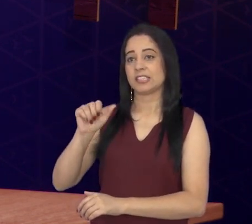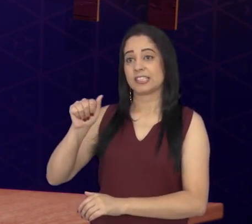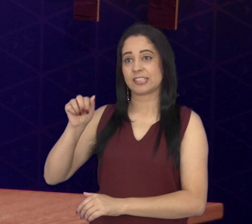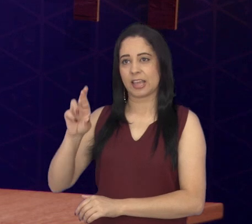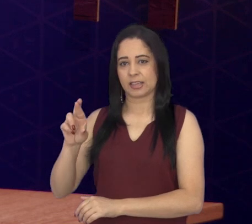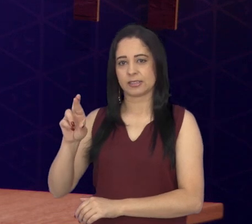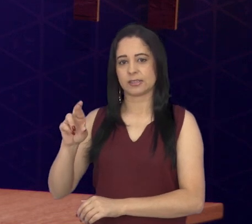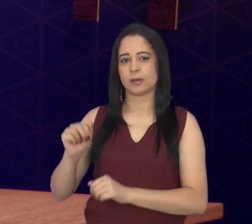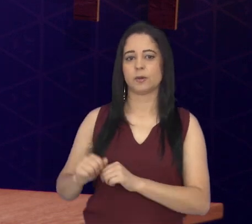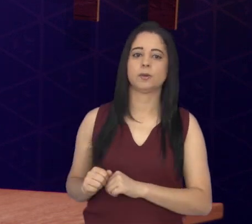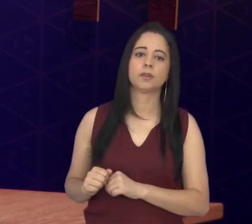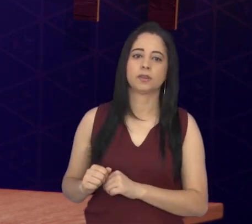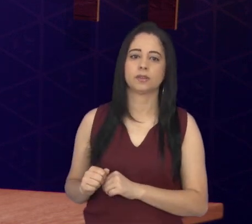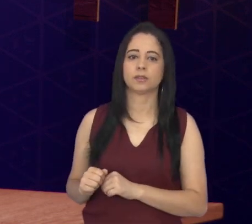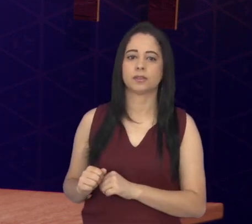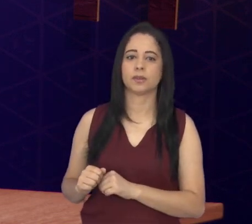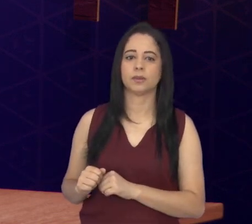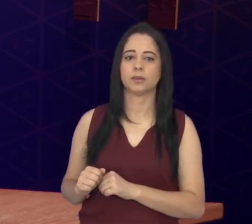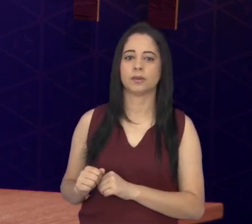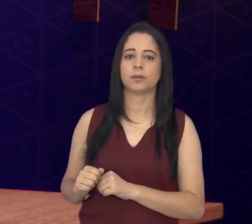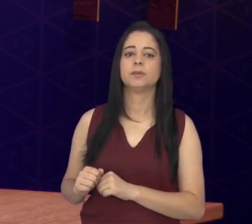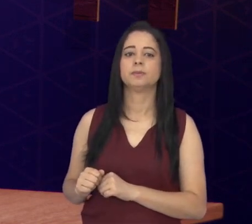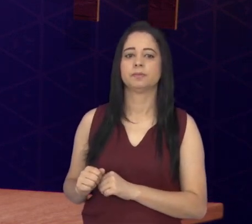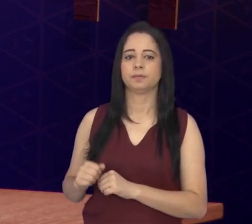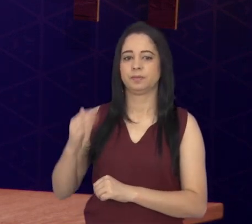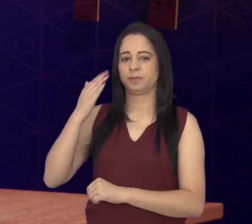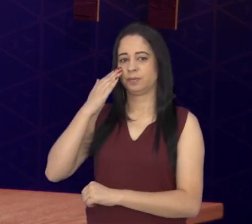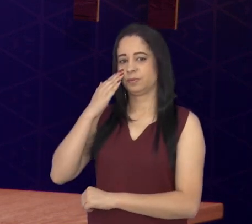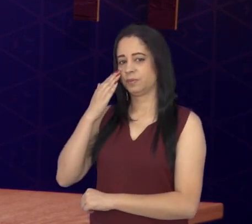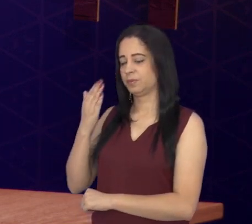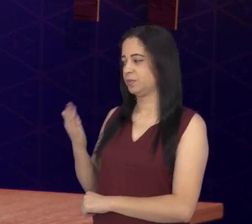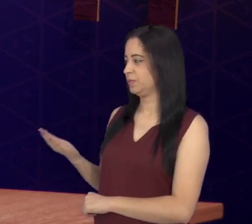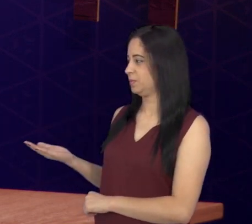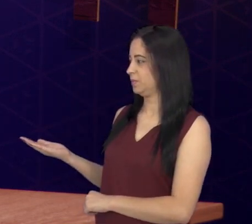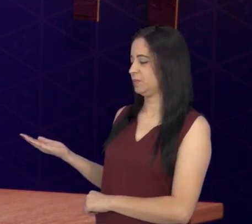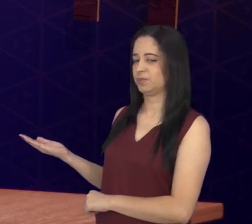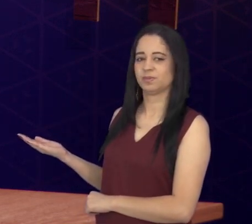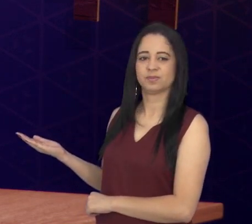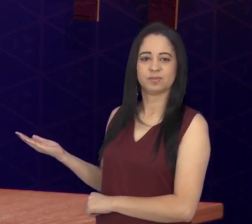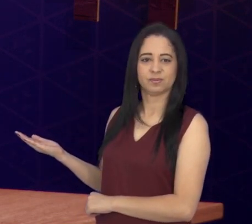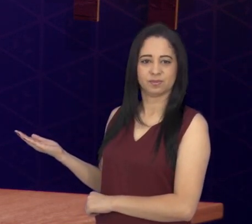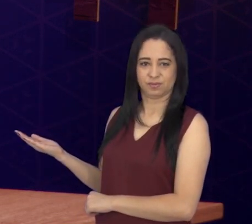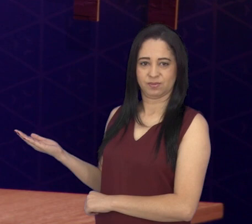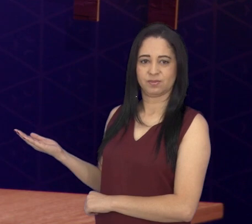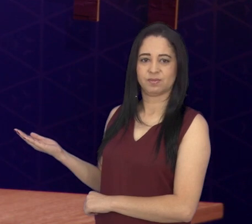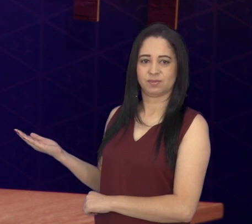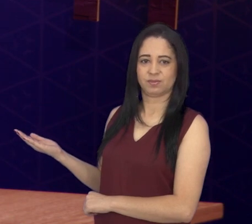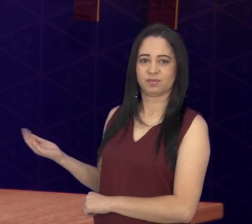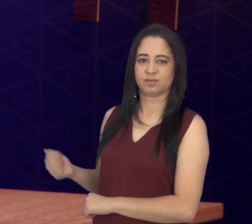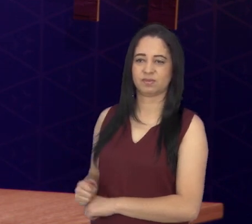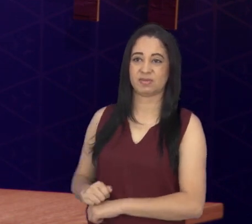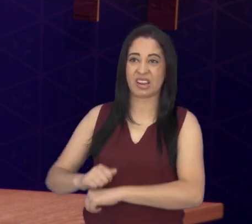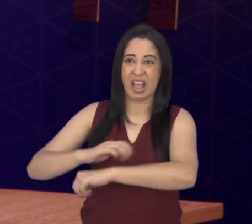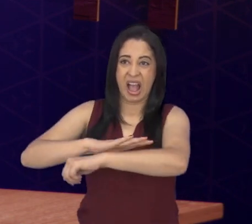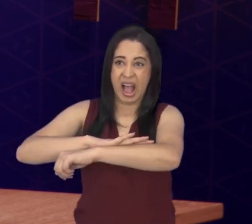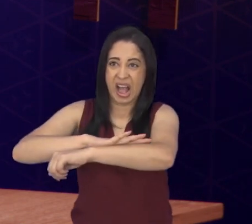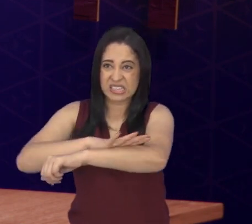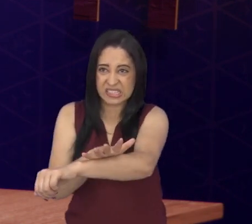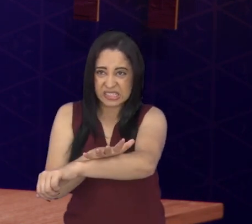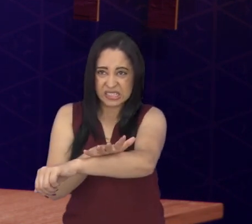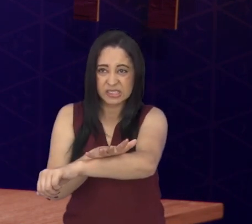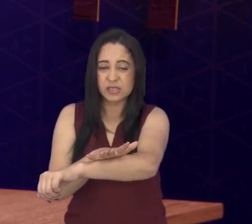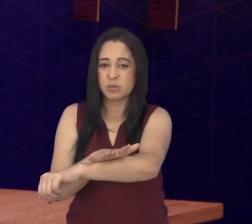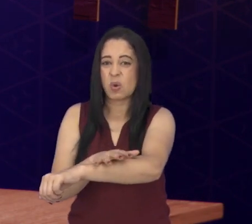César MC, um MC que eu gosto pra caramba, que ele fala assim: o racismo estrutural é um câncer e isso não depende da